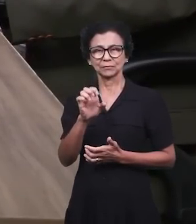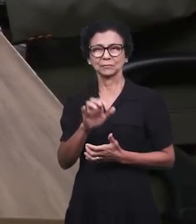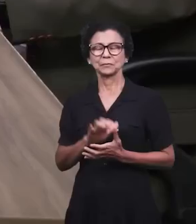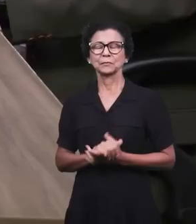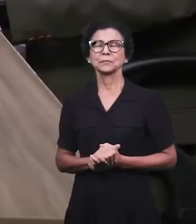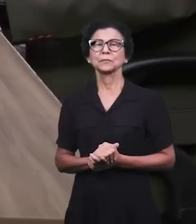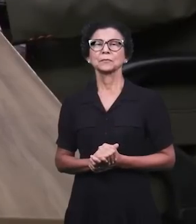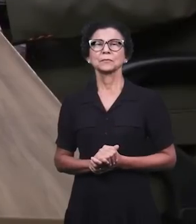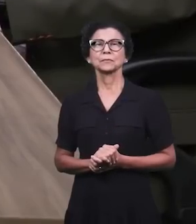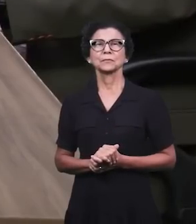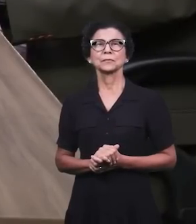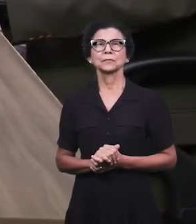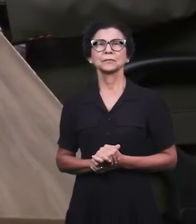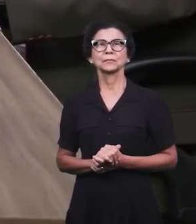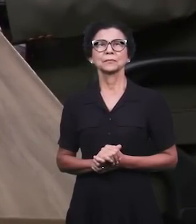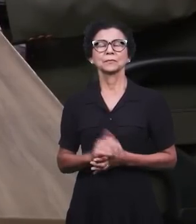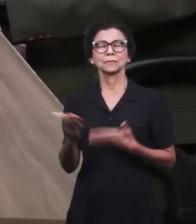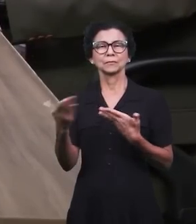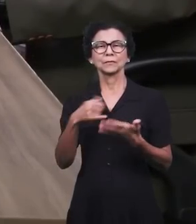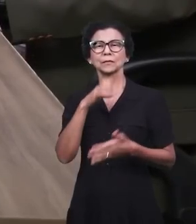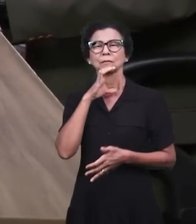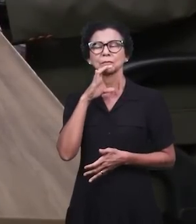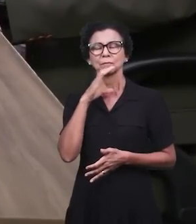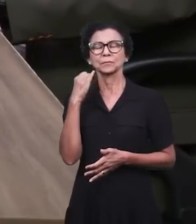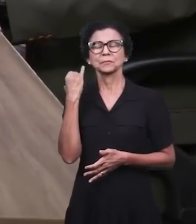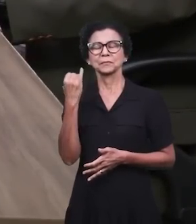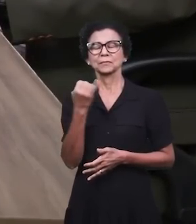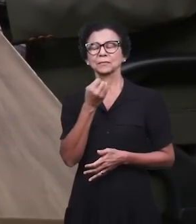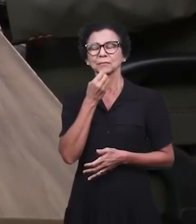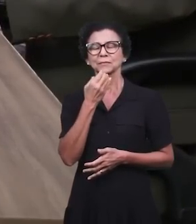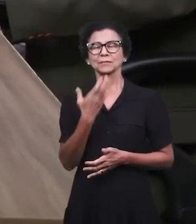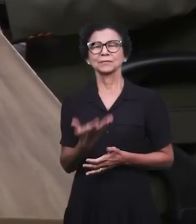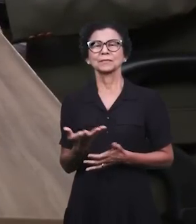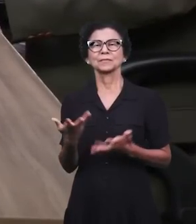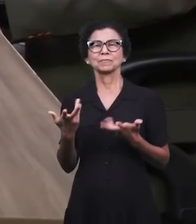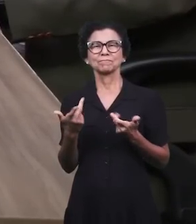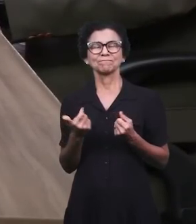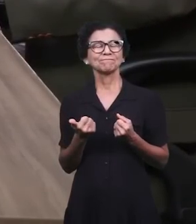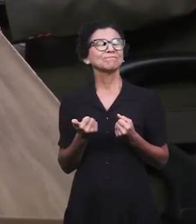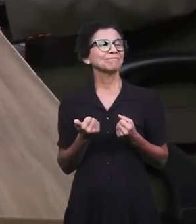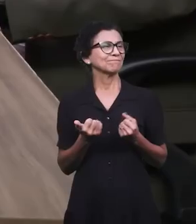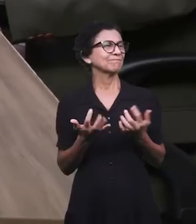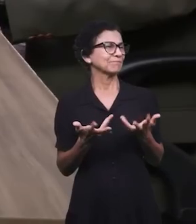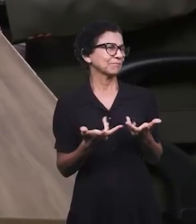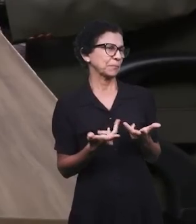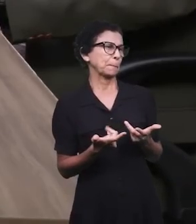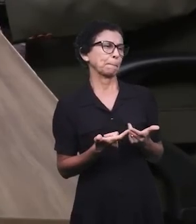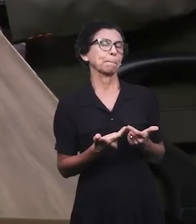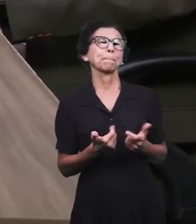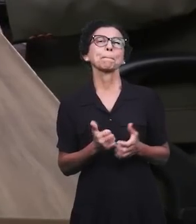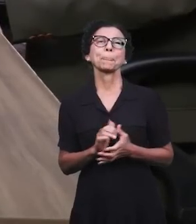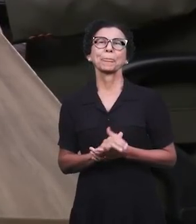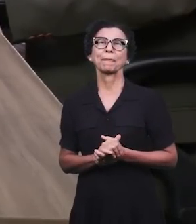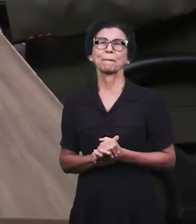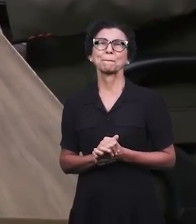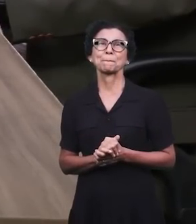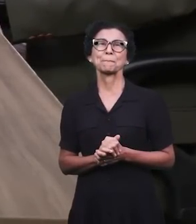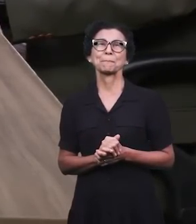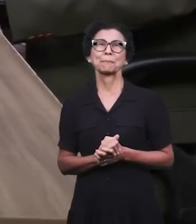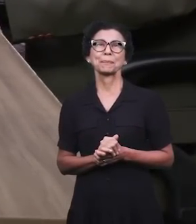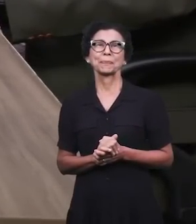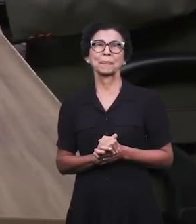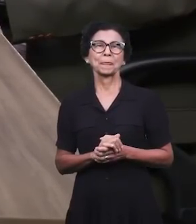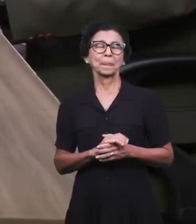compartilhando um pouco mais desse conhecimento. Maravilha, maravilha. Importado, né? Importado, né?